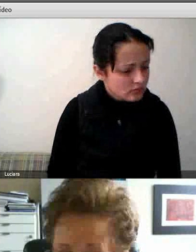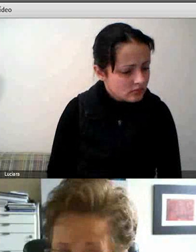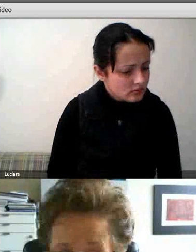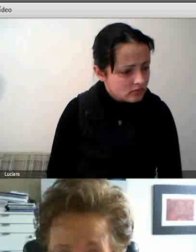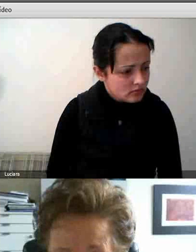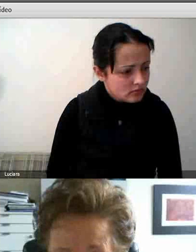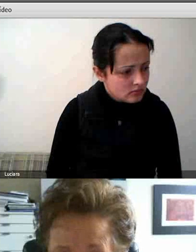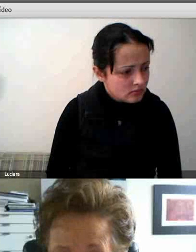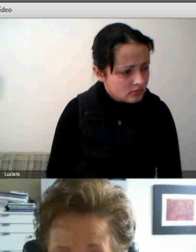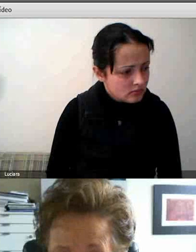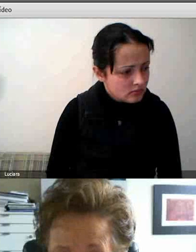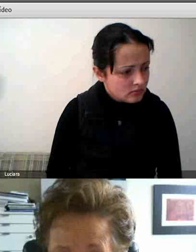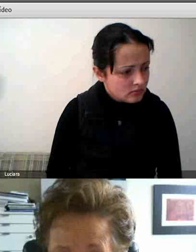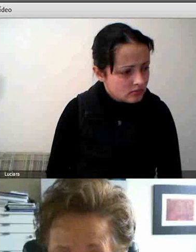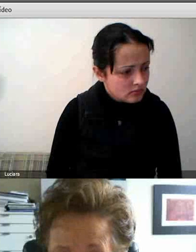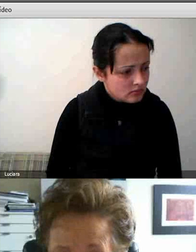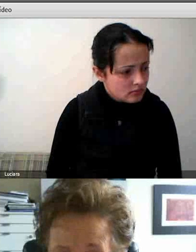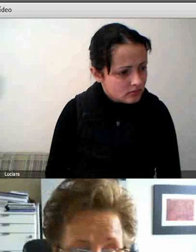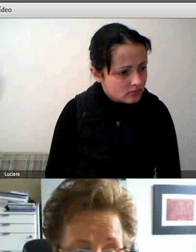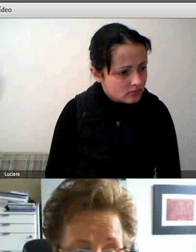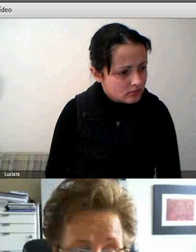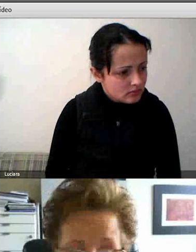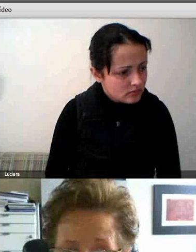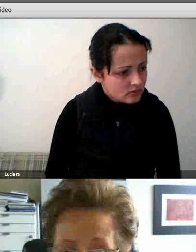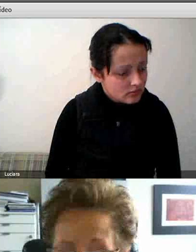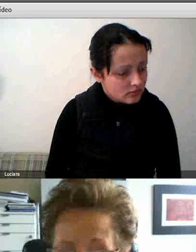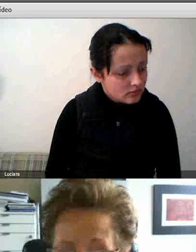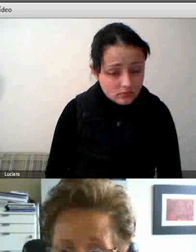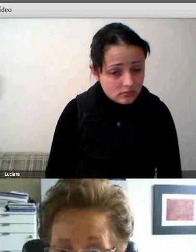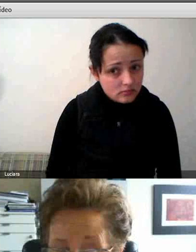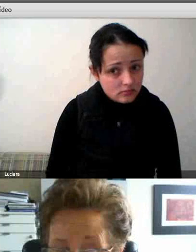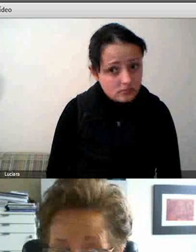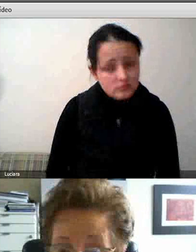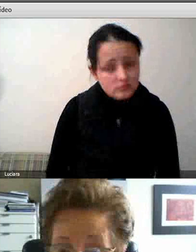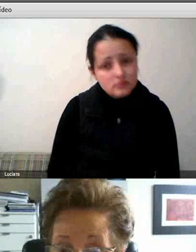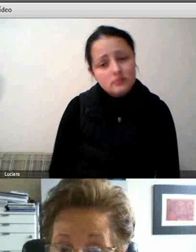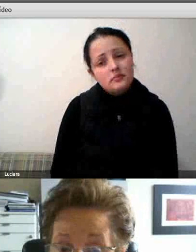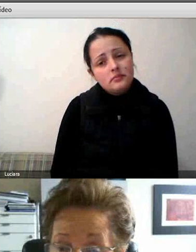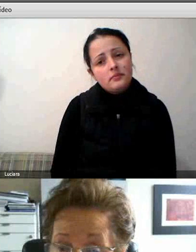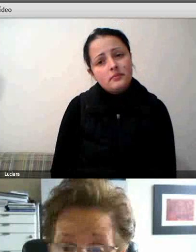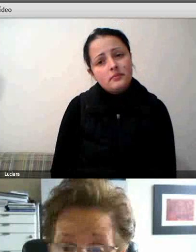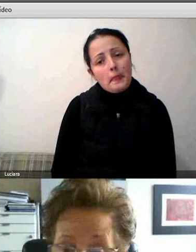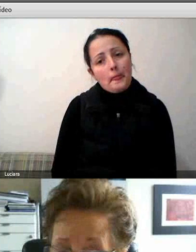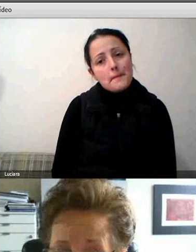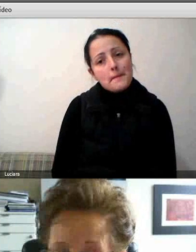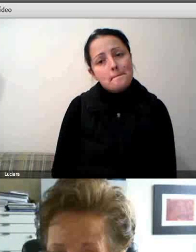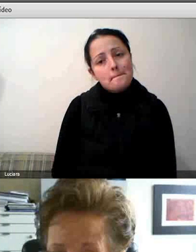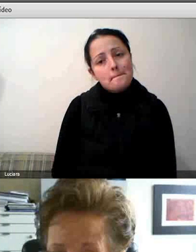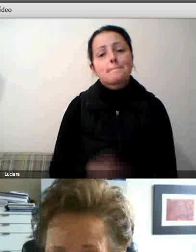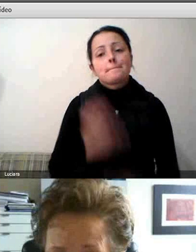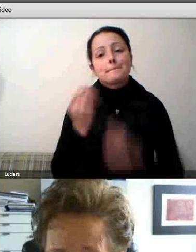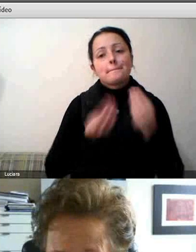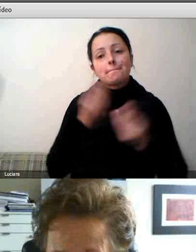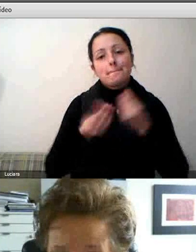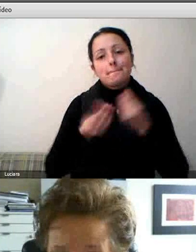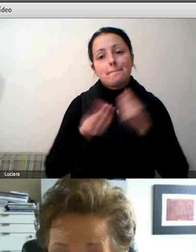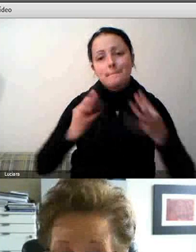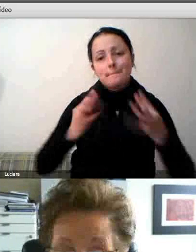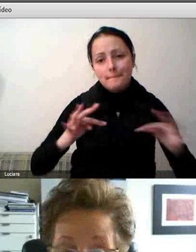com as palavras dos textos, interage com os números da linguagem matemática, interage com os objetos das